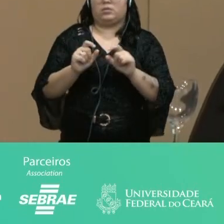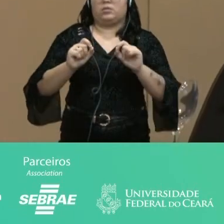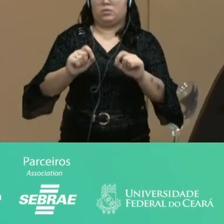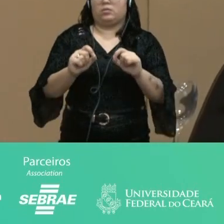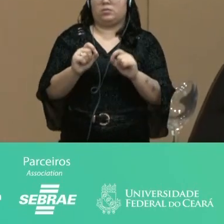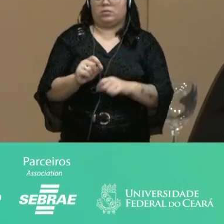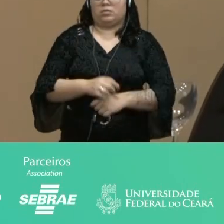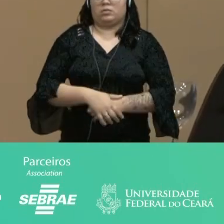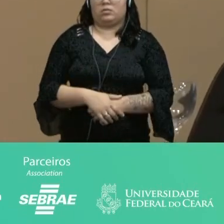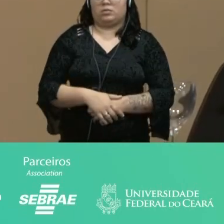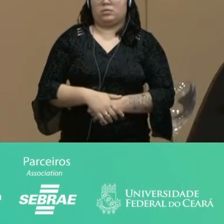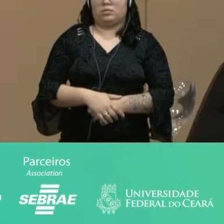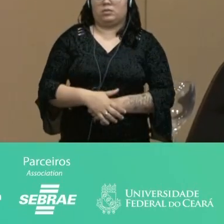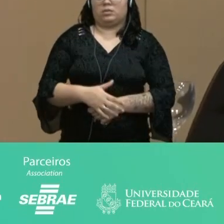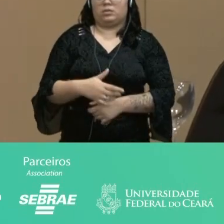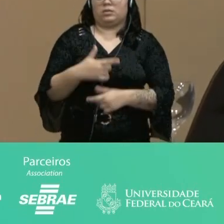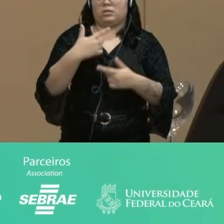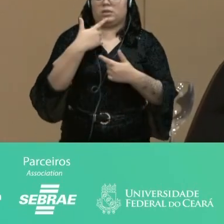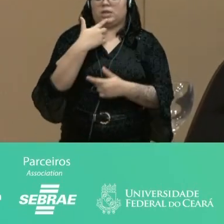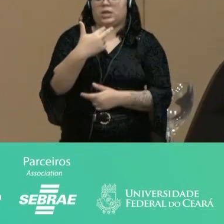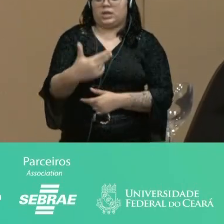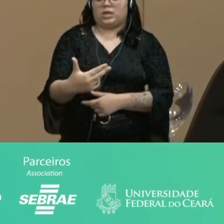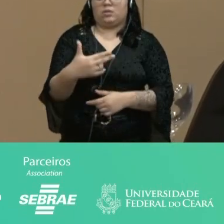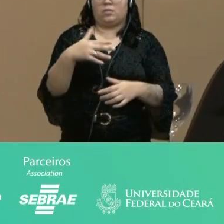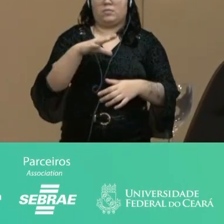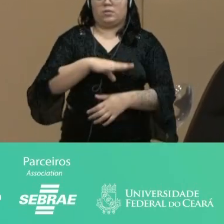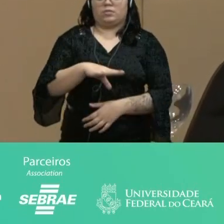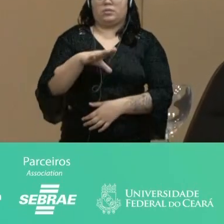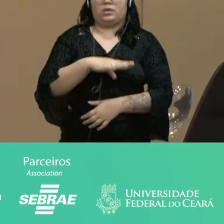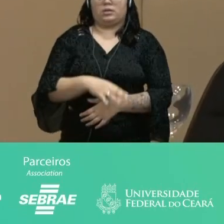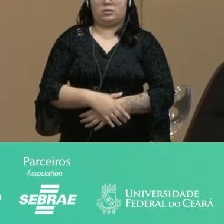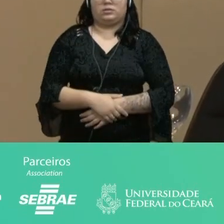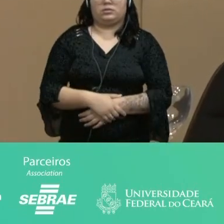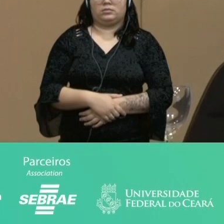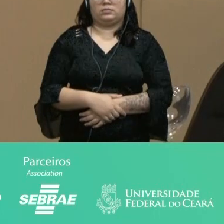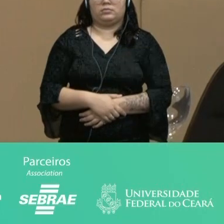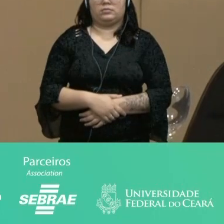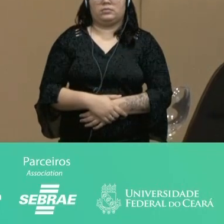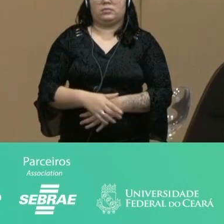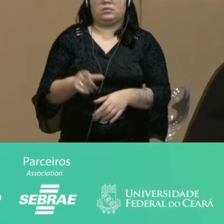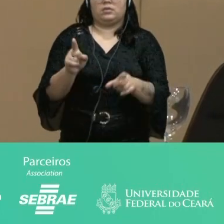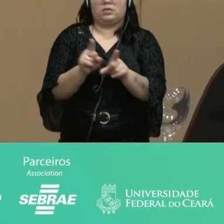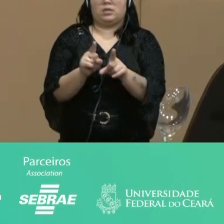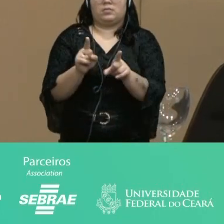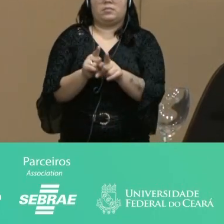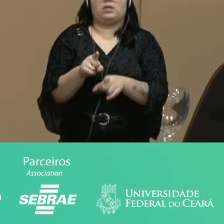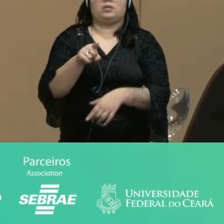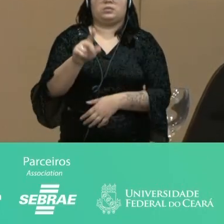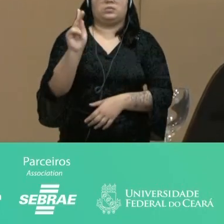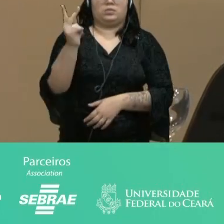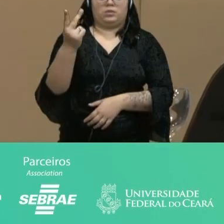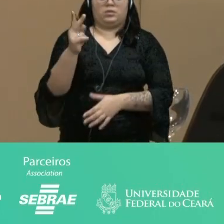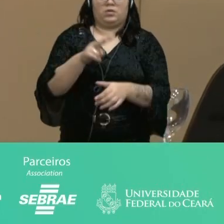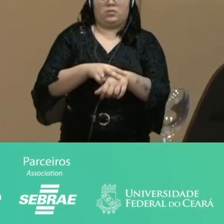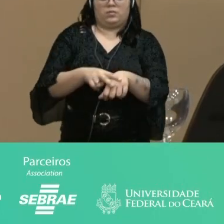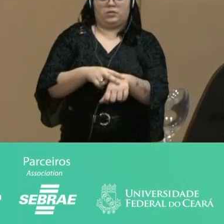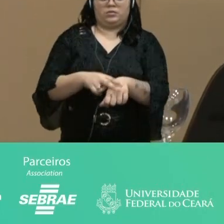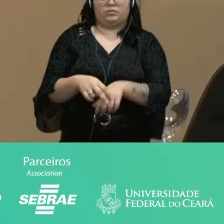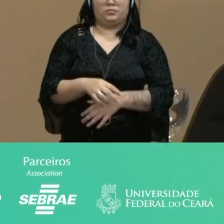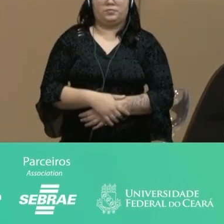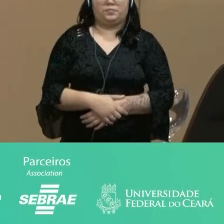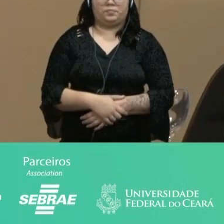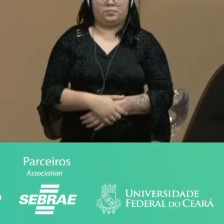língua portuguesa e adequação ao template do FIEC Summit Hidrogênio Verde.